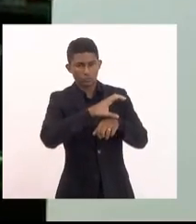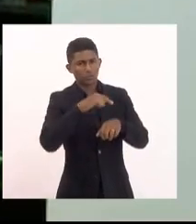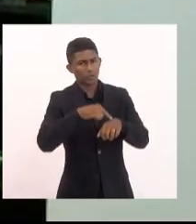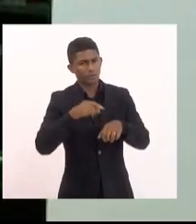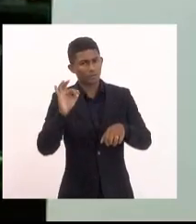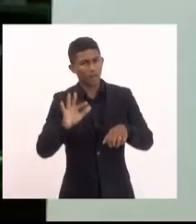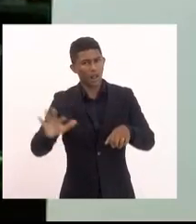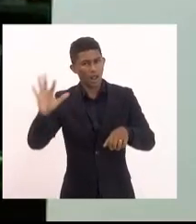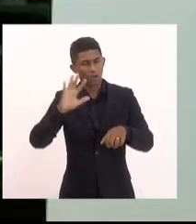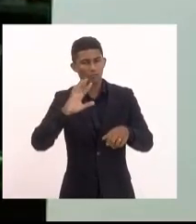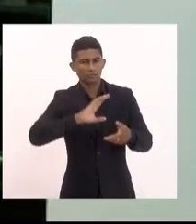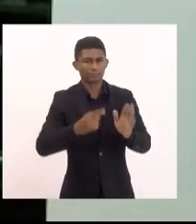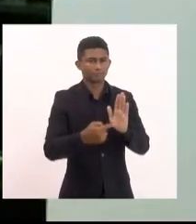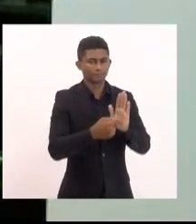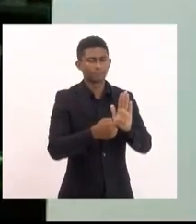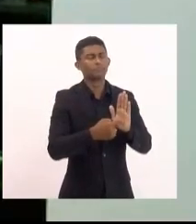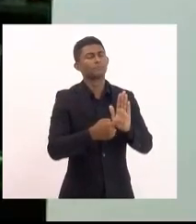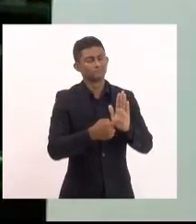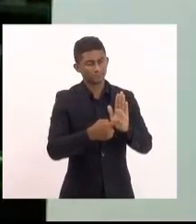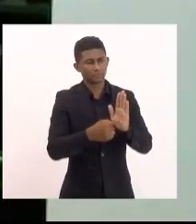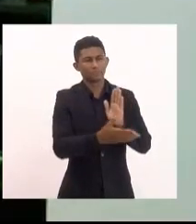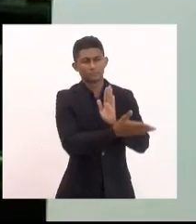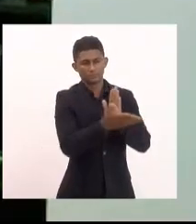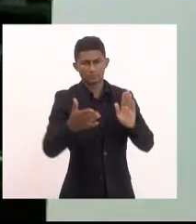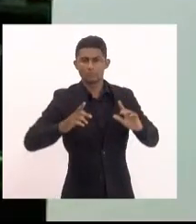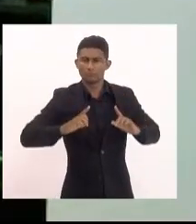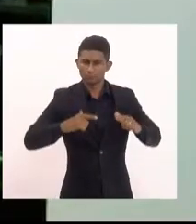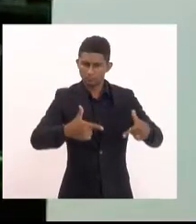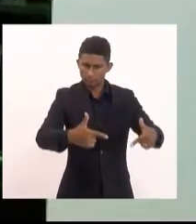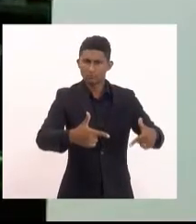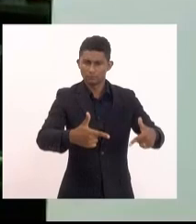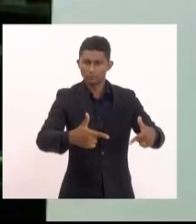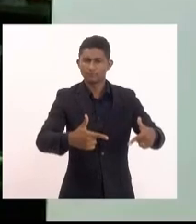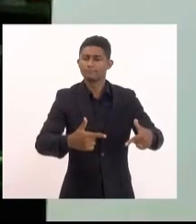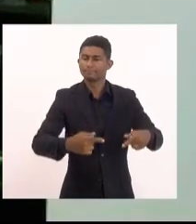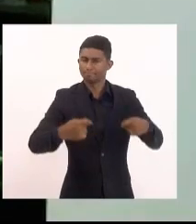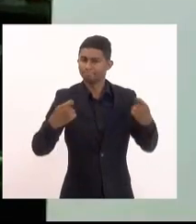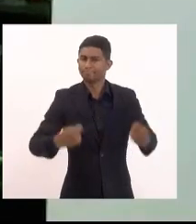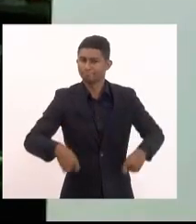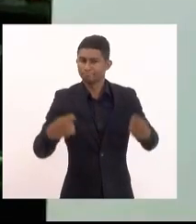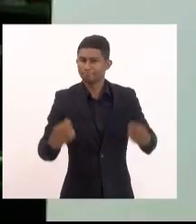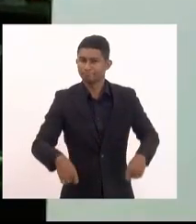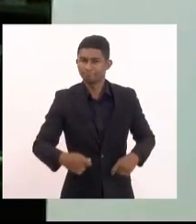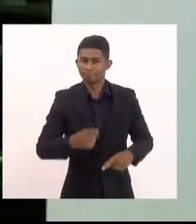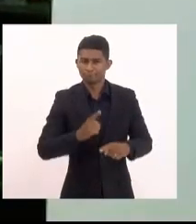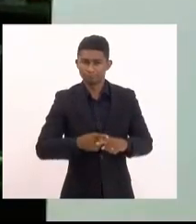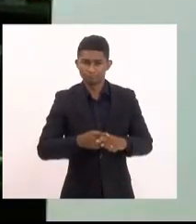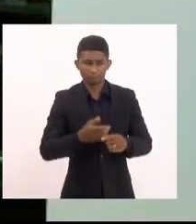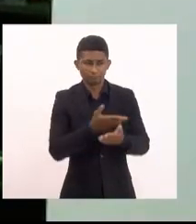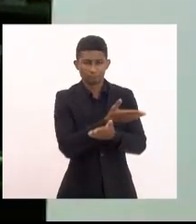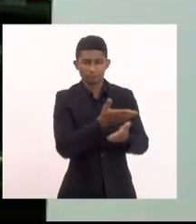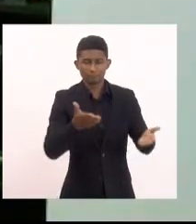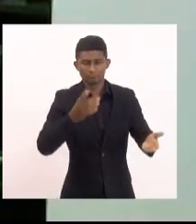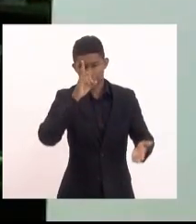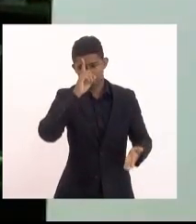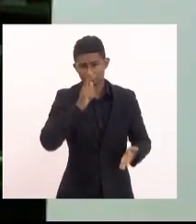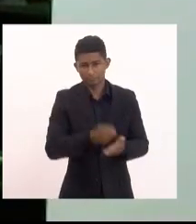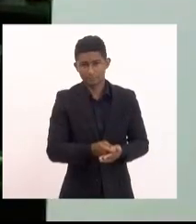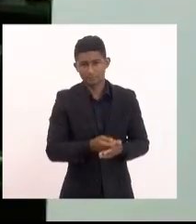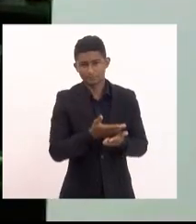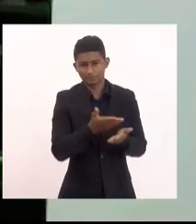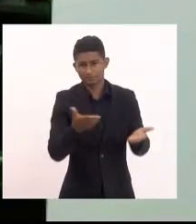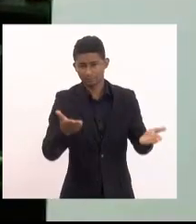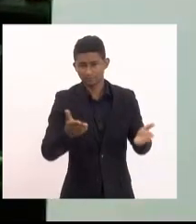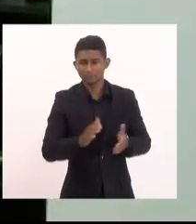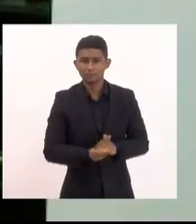Federal, visto que eles, municípios, são definidores do uso do solo. Então,